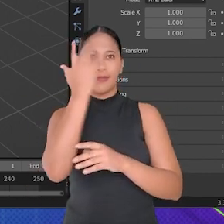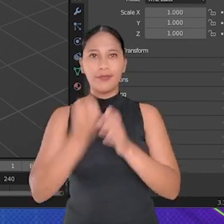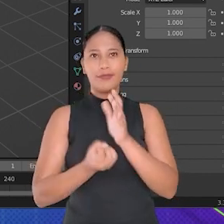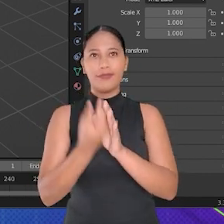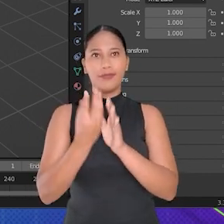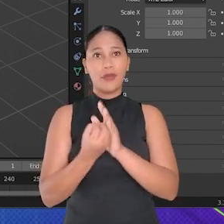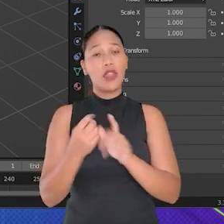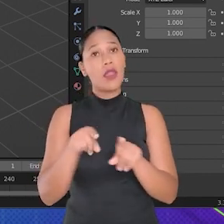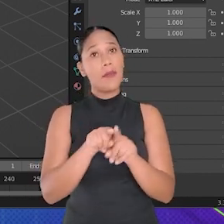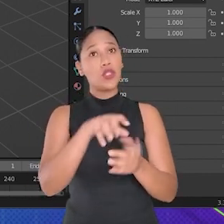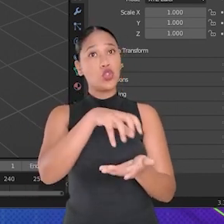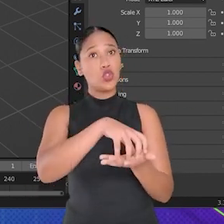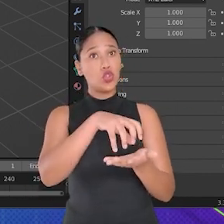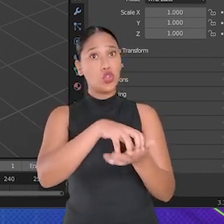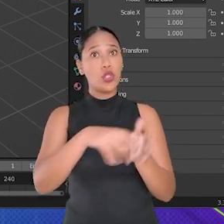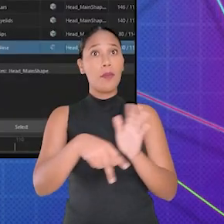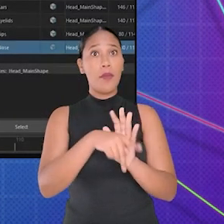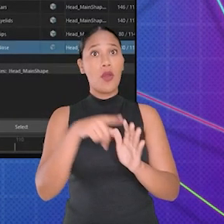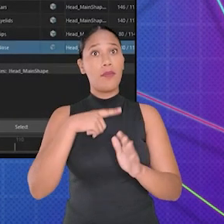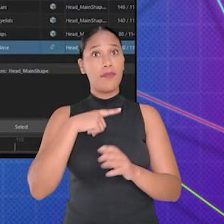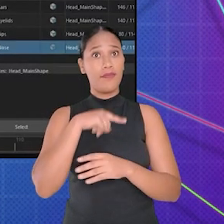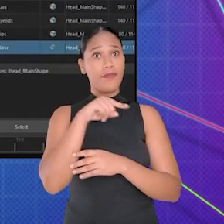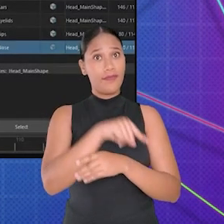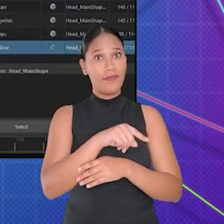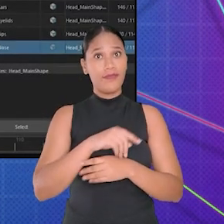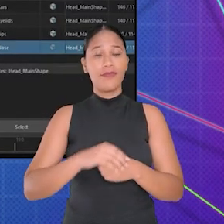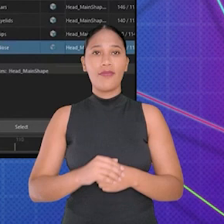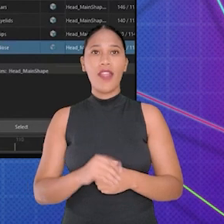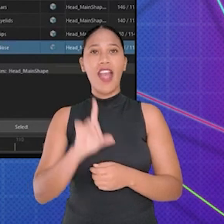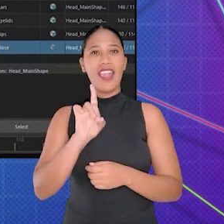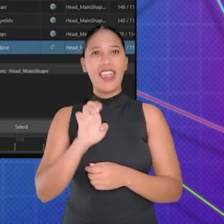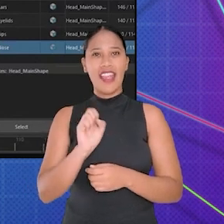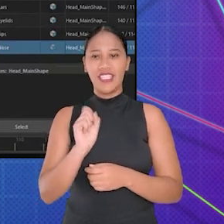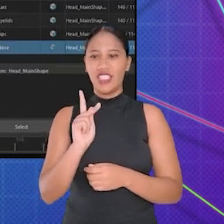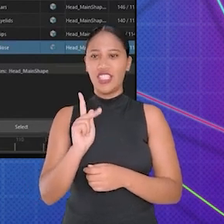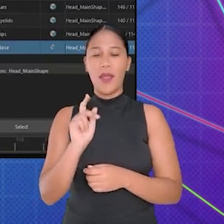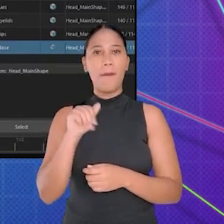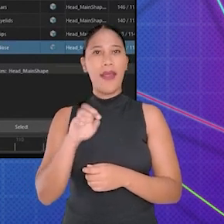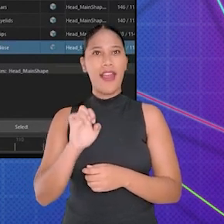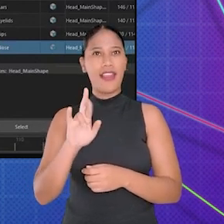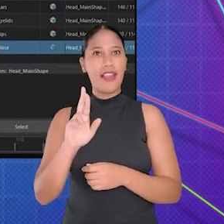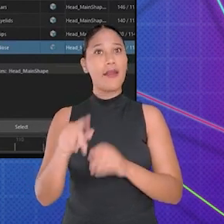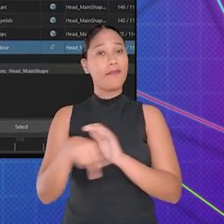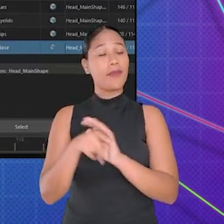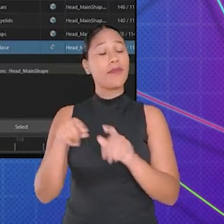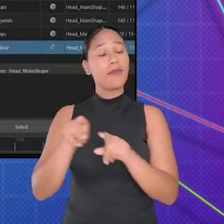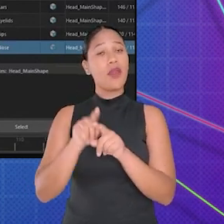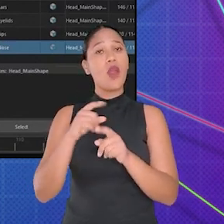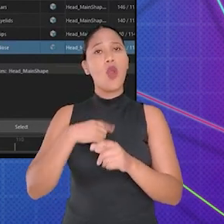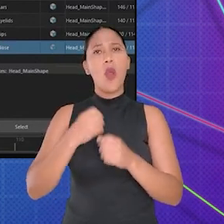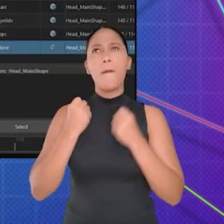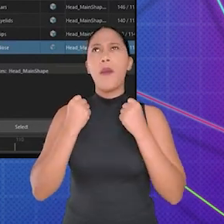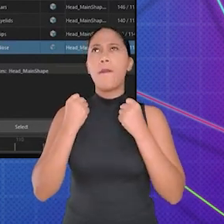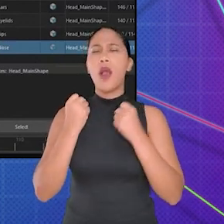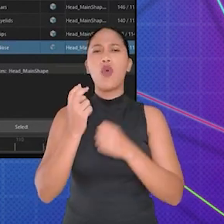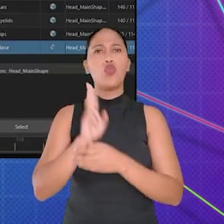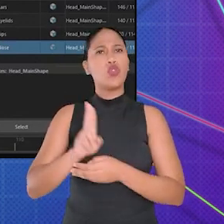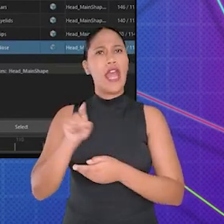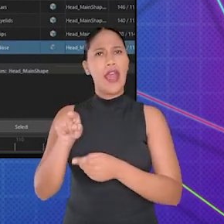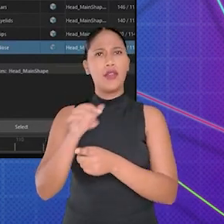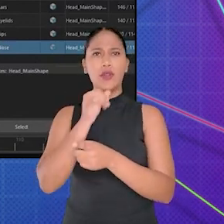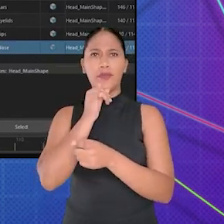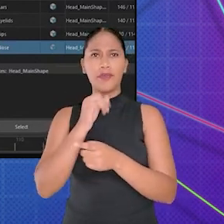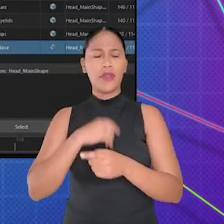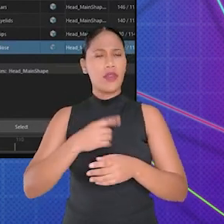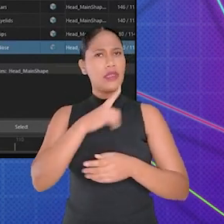independentes e estúdios de menor porte. O Autodesk Maya é um software de modelagem 3D amplamente utilizado na indústria de jogos.